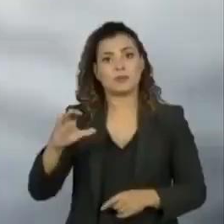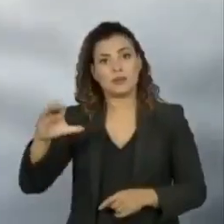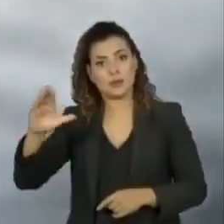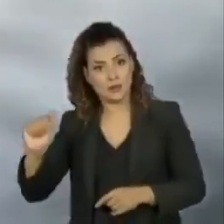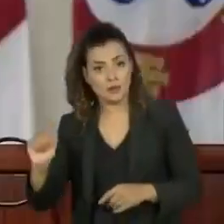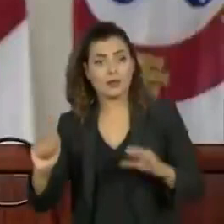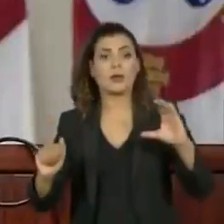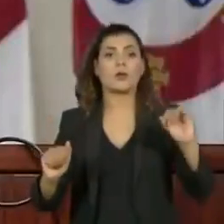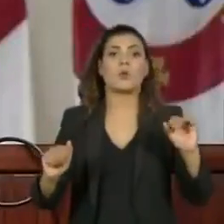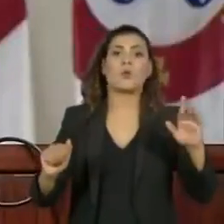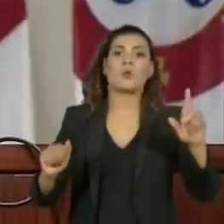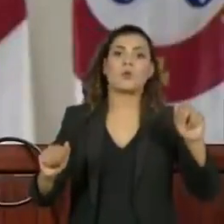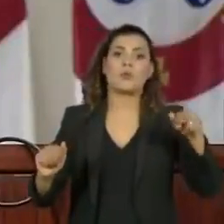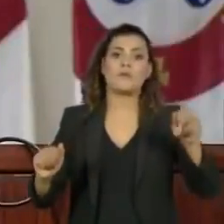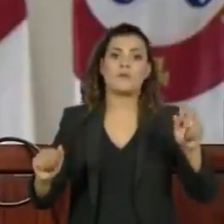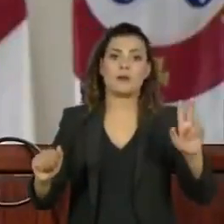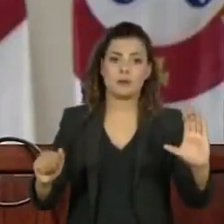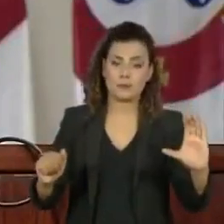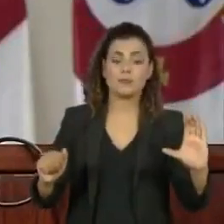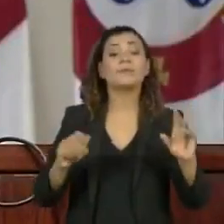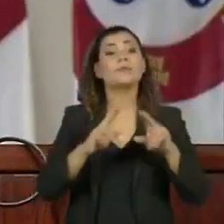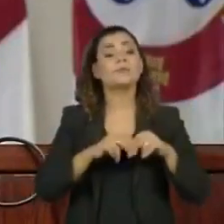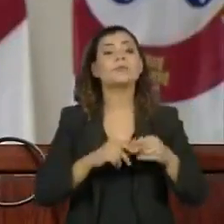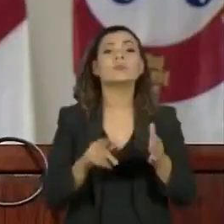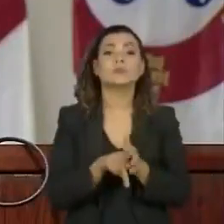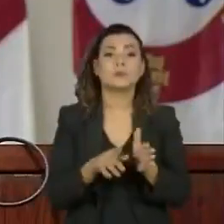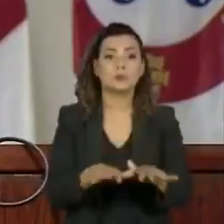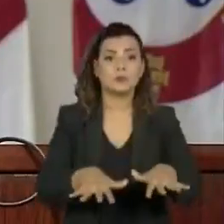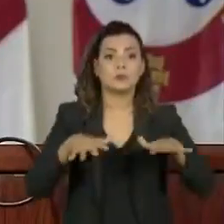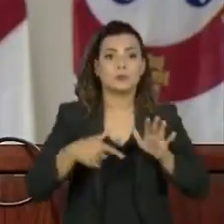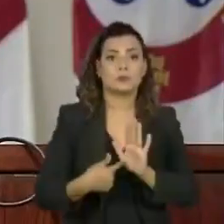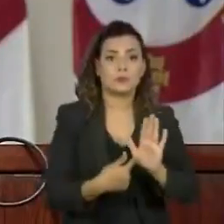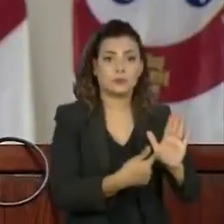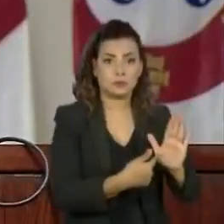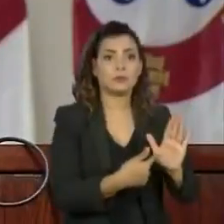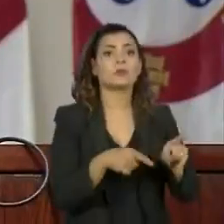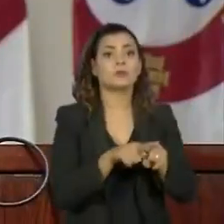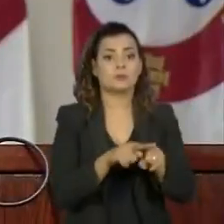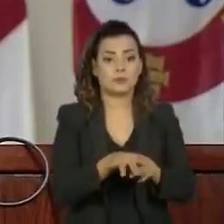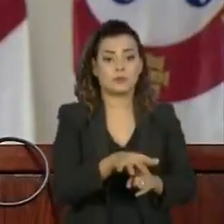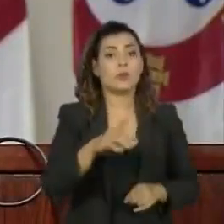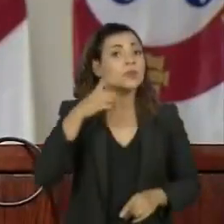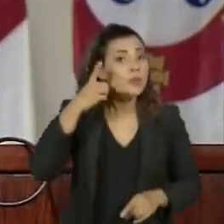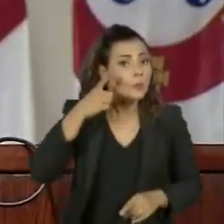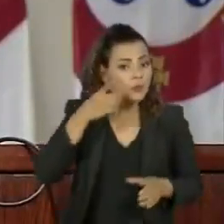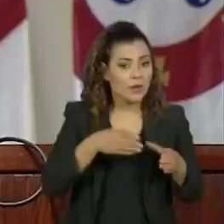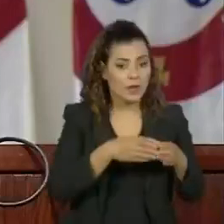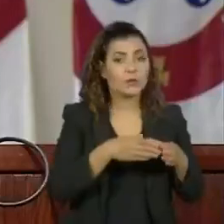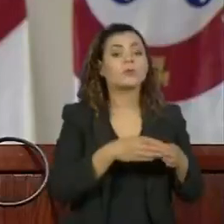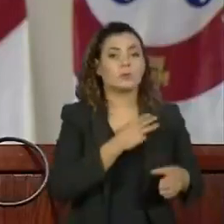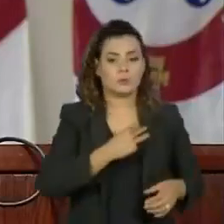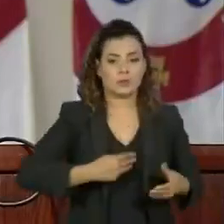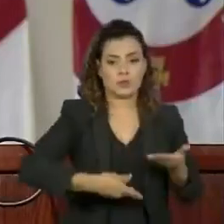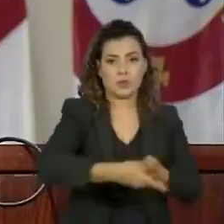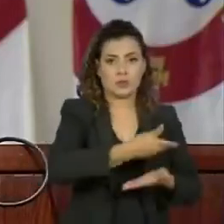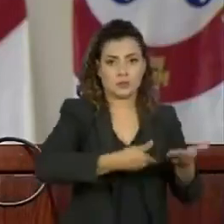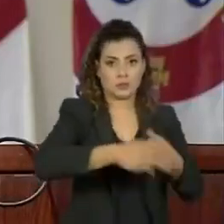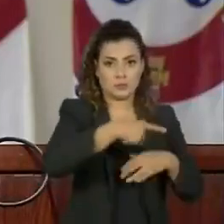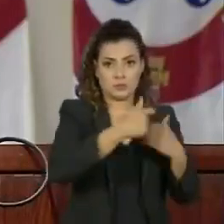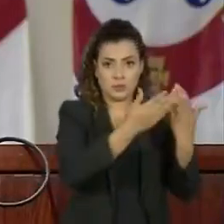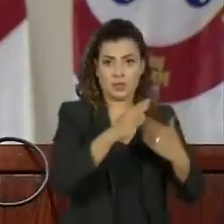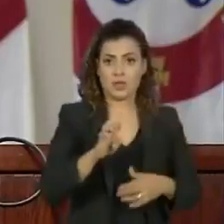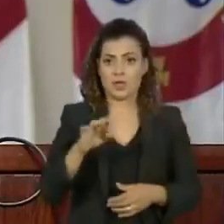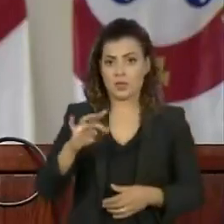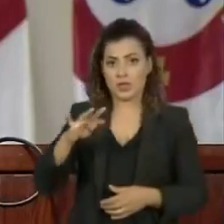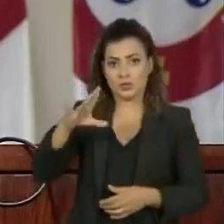e da Coronavac. Em audiência com uma comissão externa da Câmara dos Deputados, o ministro das Relações Exteriores,